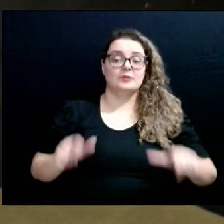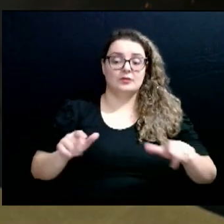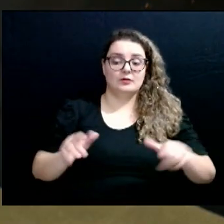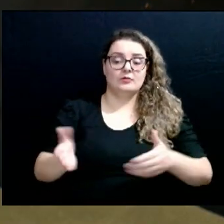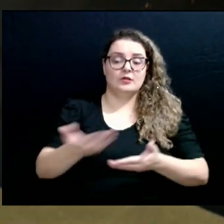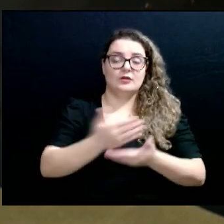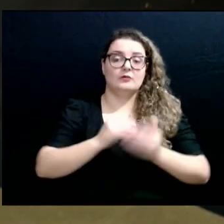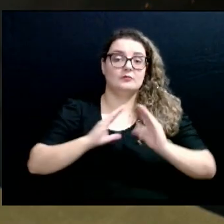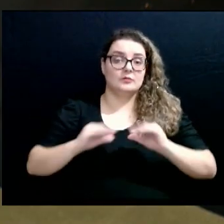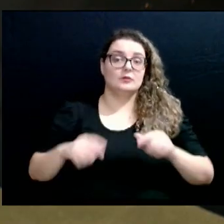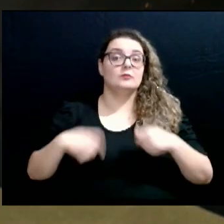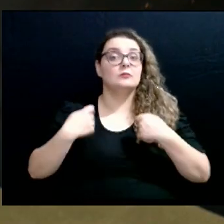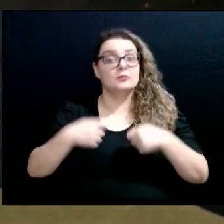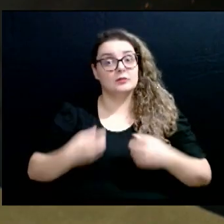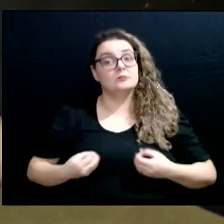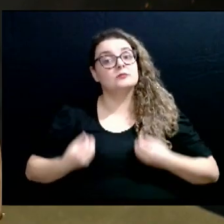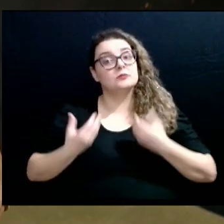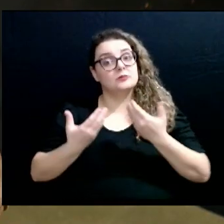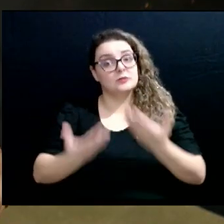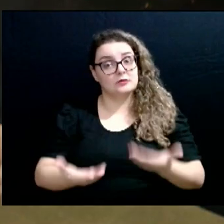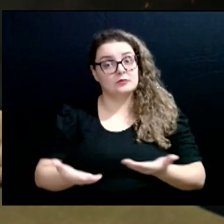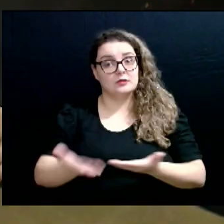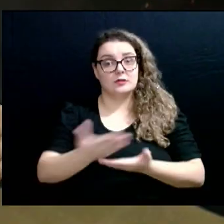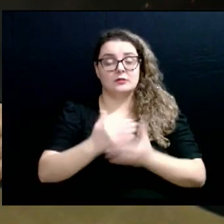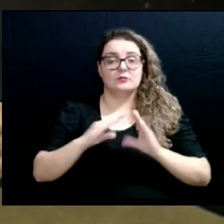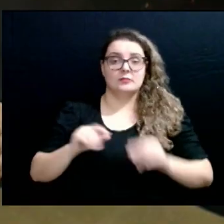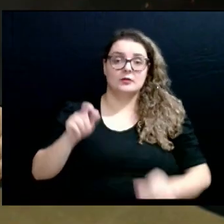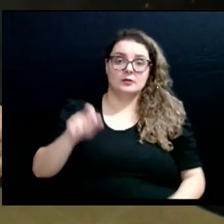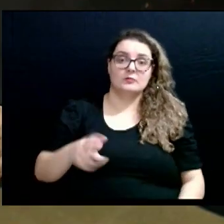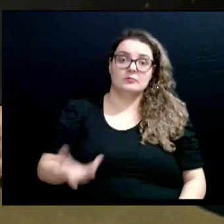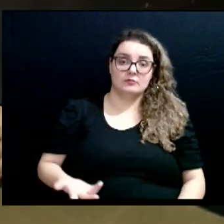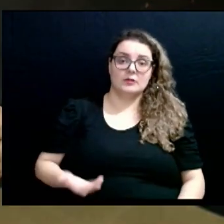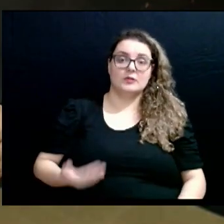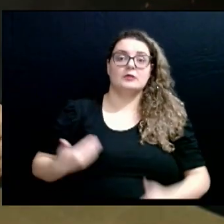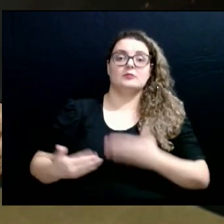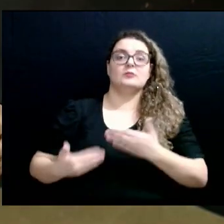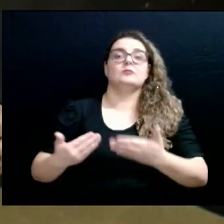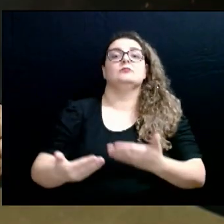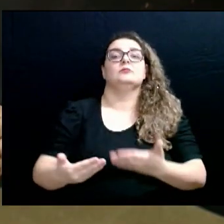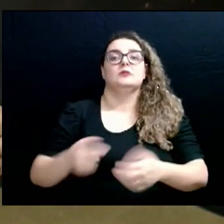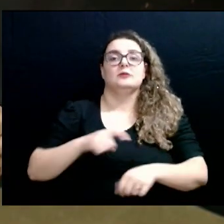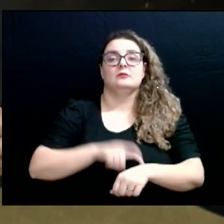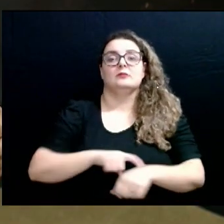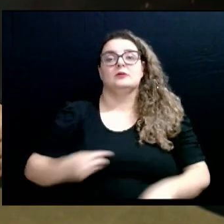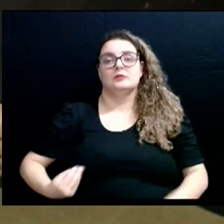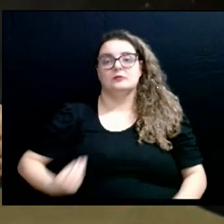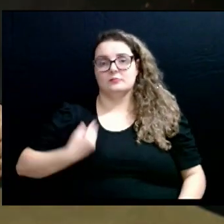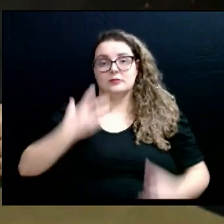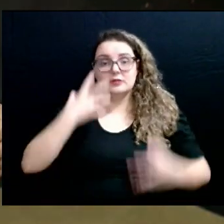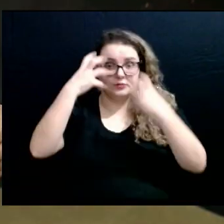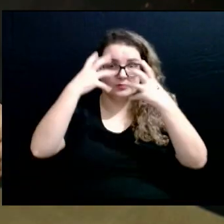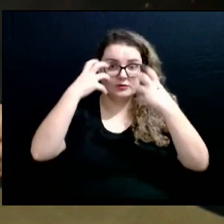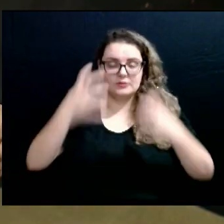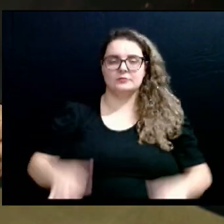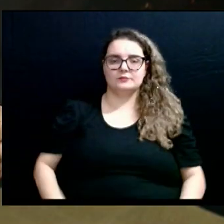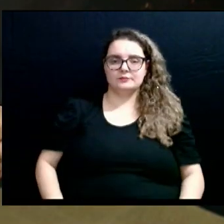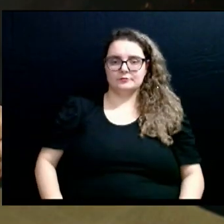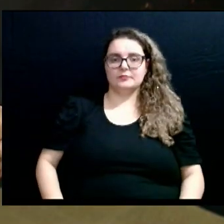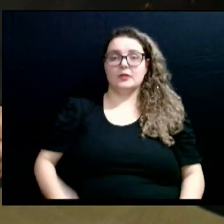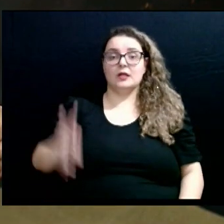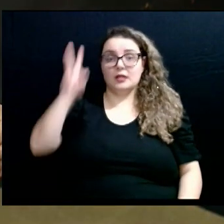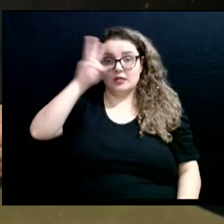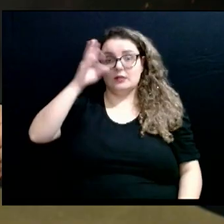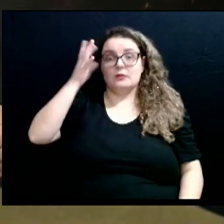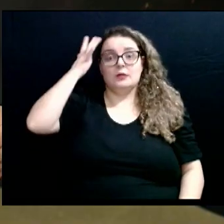precisa oferecer o acolhimento para essa pessoa que passa por essa situação de estresse, tá? E lembrando que amanhã nós